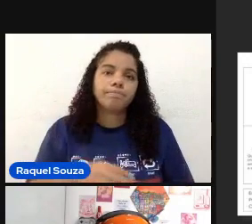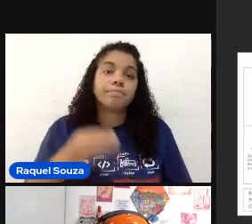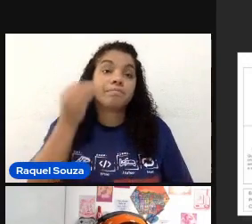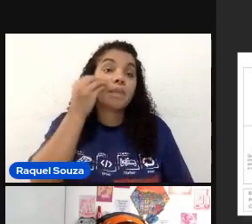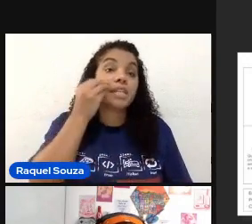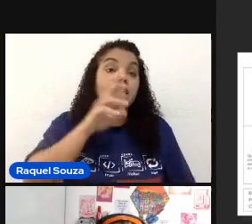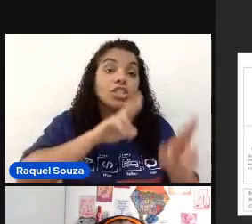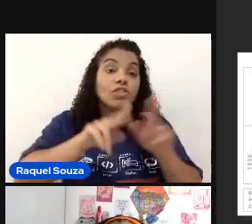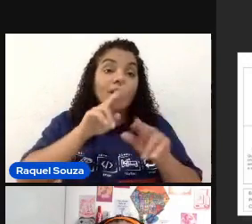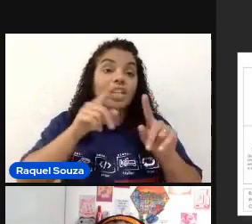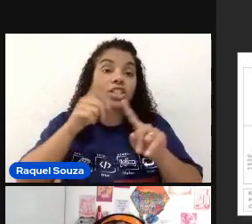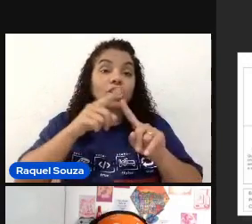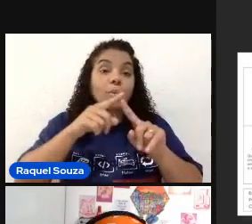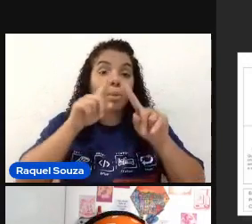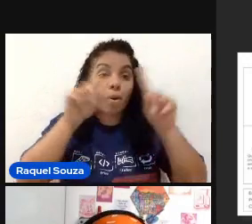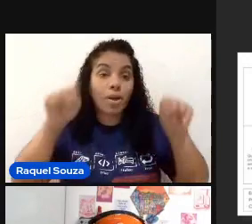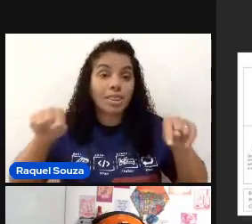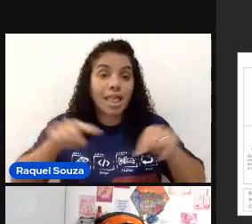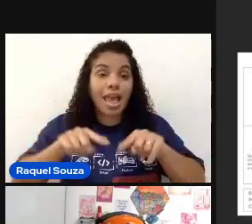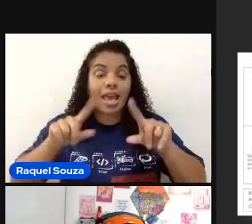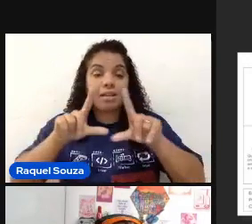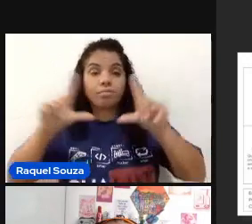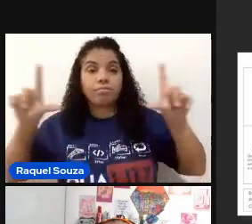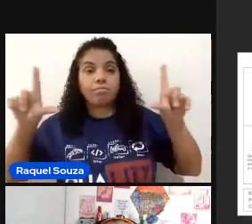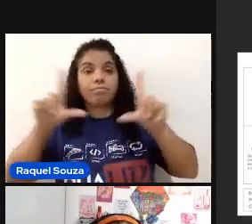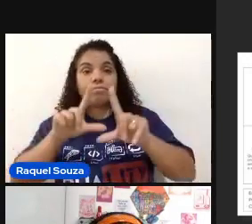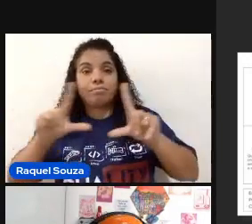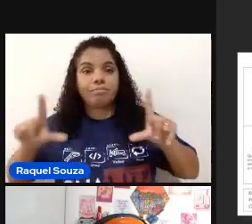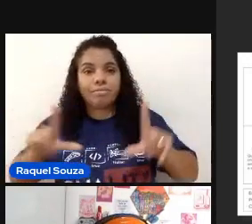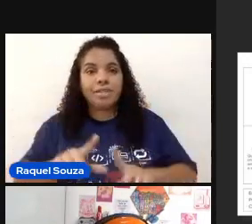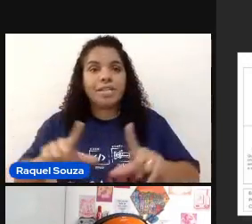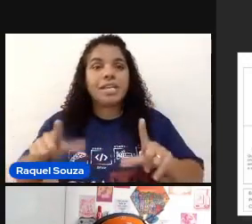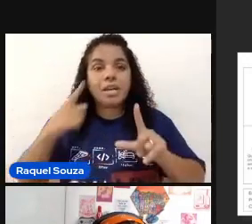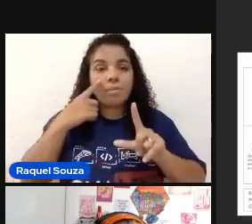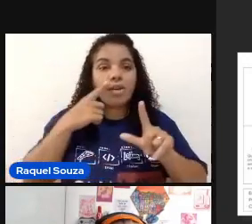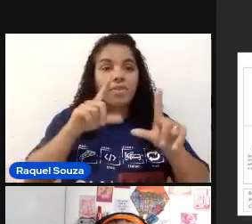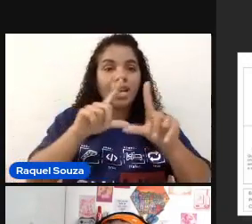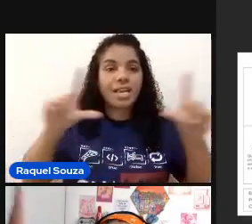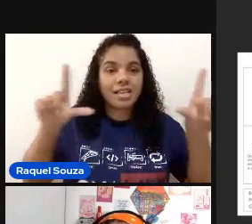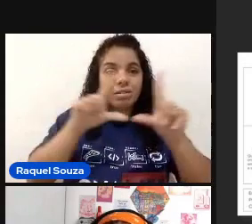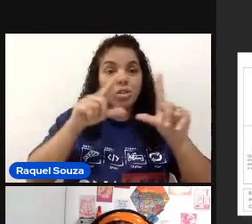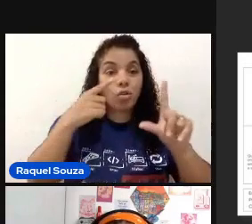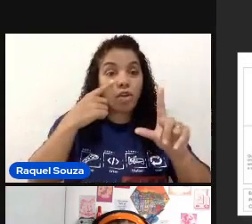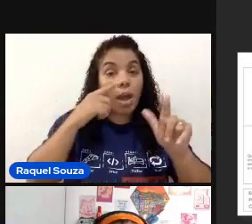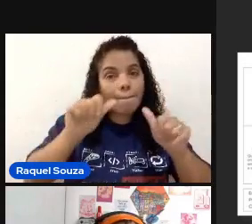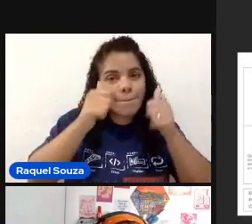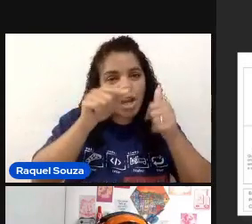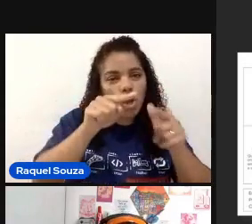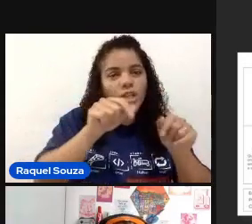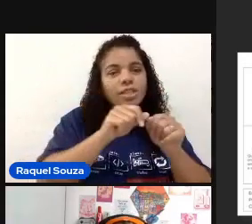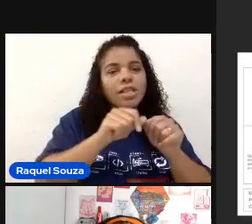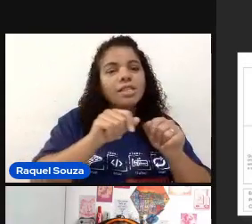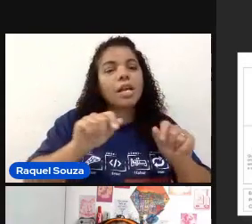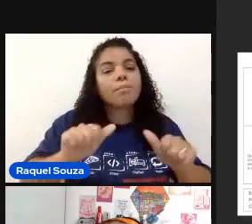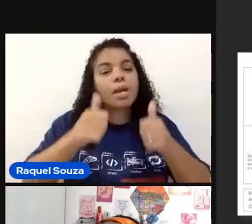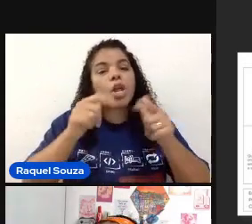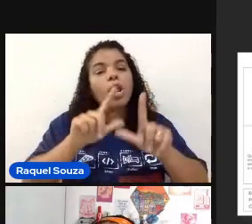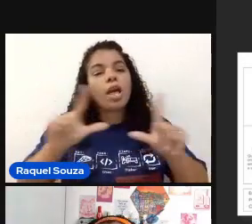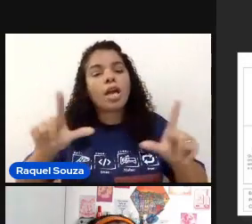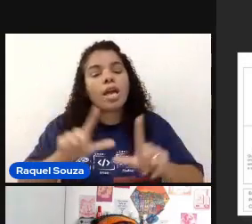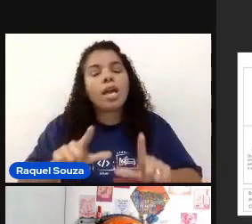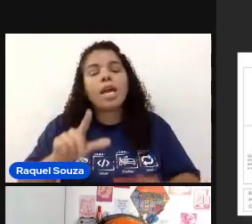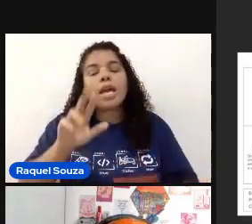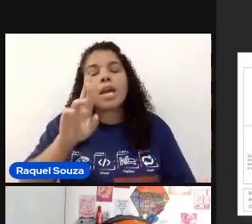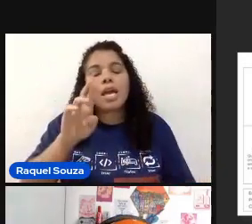de tela para ver a responsividade. Então, eu anoto que uma melhoria seria melhorar a responsividade. Se essa